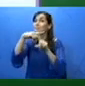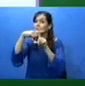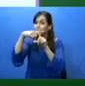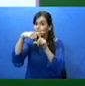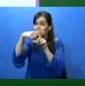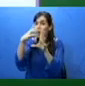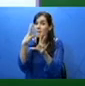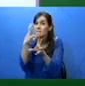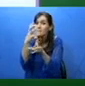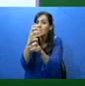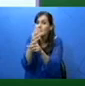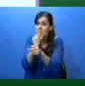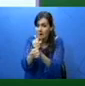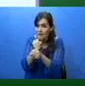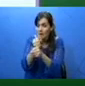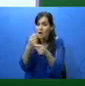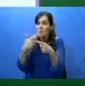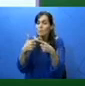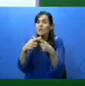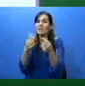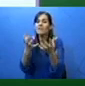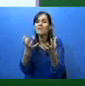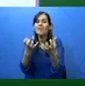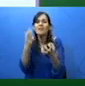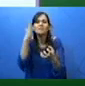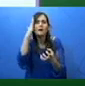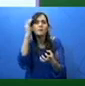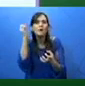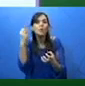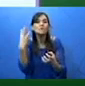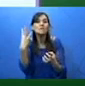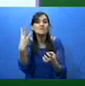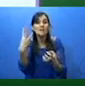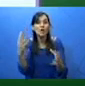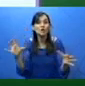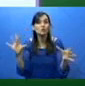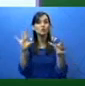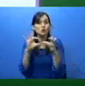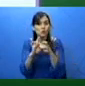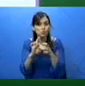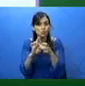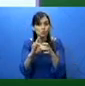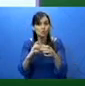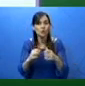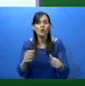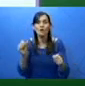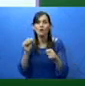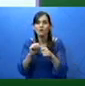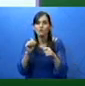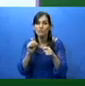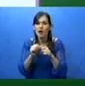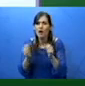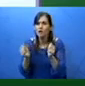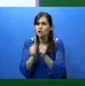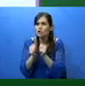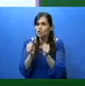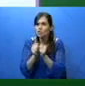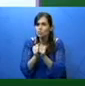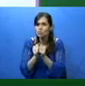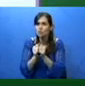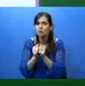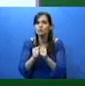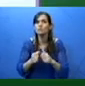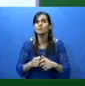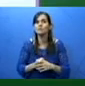sinalzinho de mais, que ela quer saber dos 3. Então, vocês façam aí, tá bom? A professora Roberta também irá fazer na aula dela,